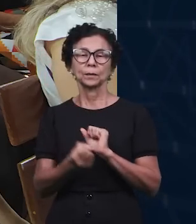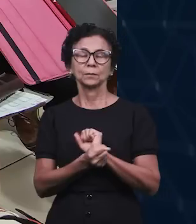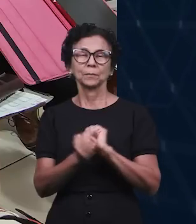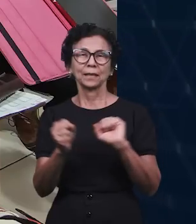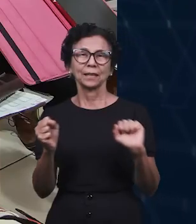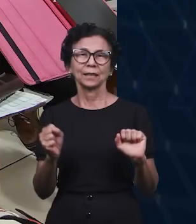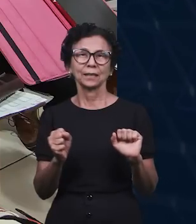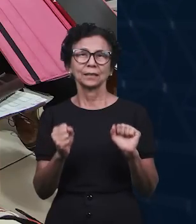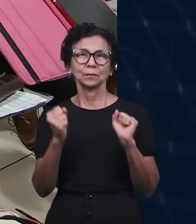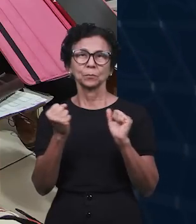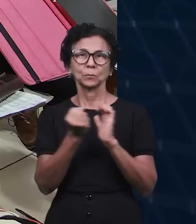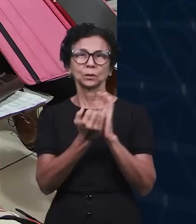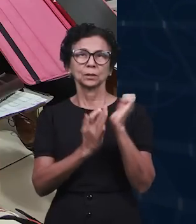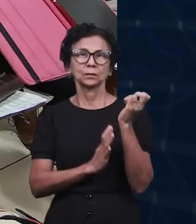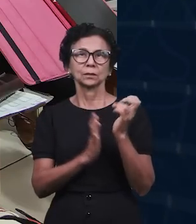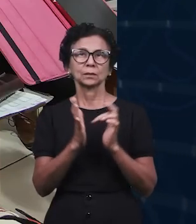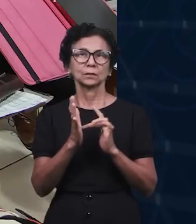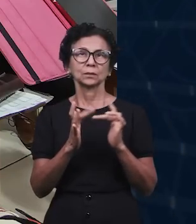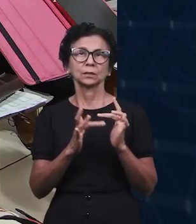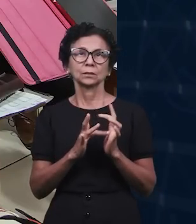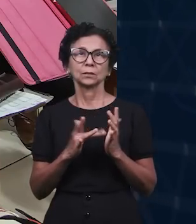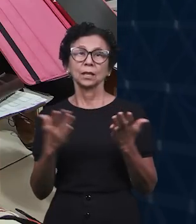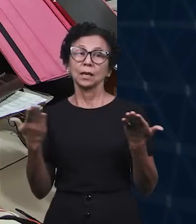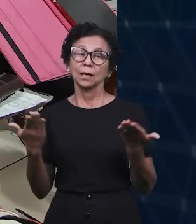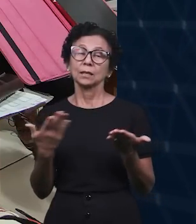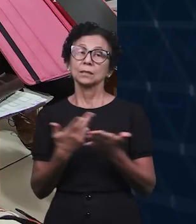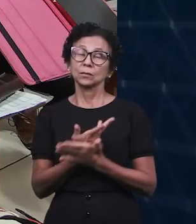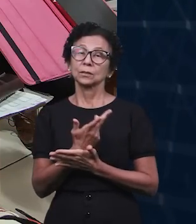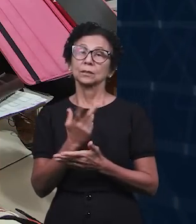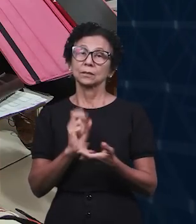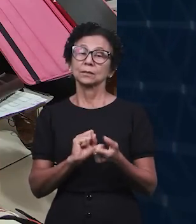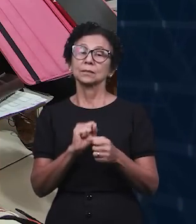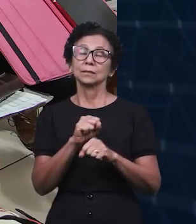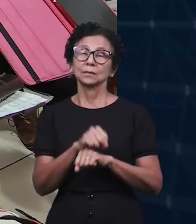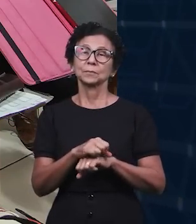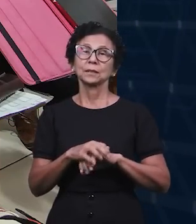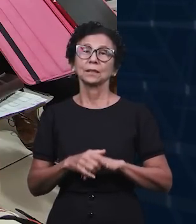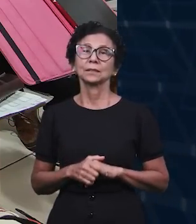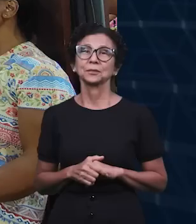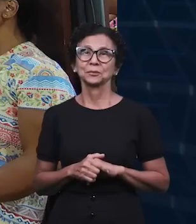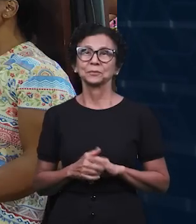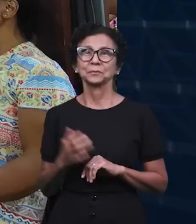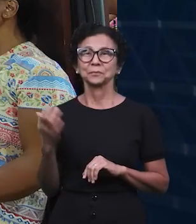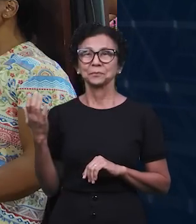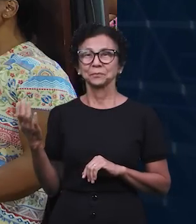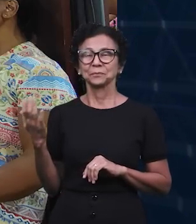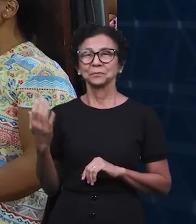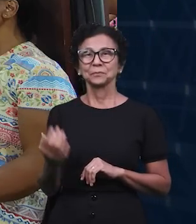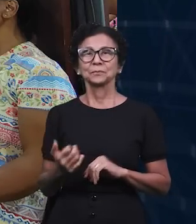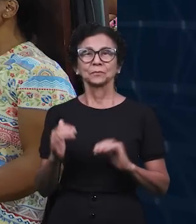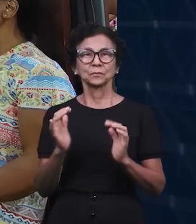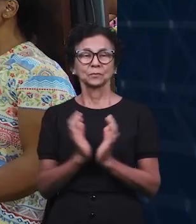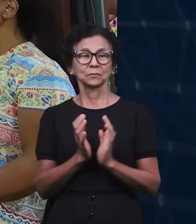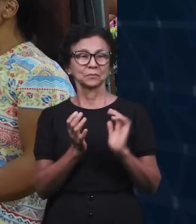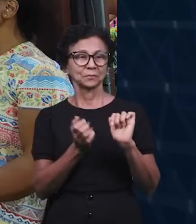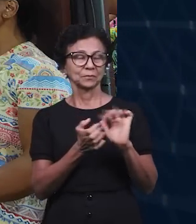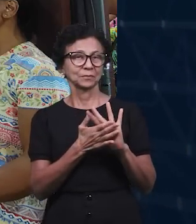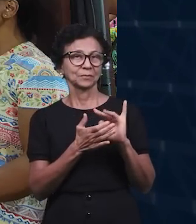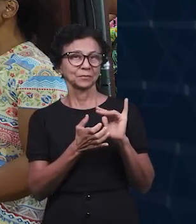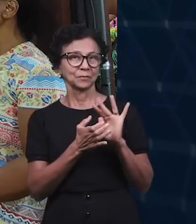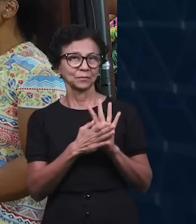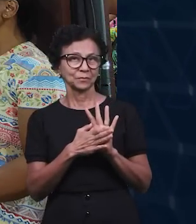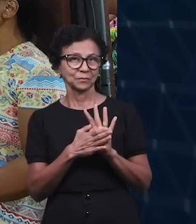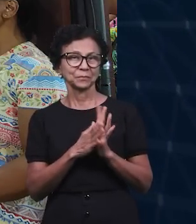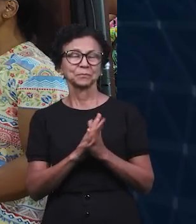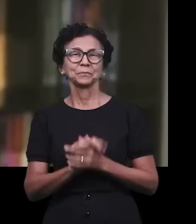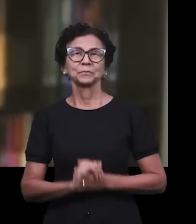e outros temas que os irmãos se aprofundaram durante o mini-seminário realizado na ICM Estamparia, com a participação dos grupos de louvor das